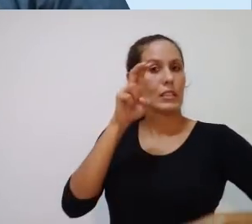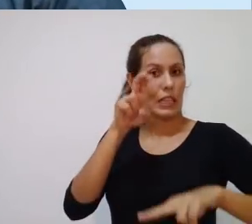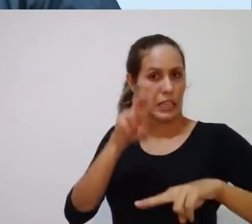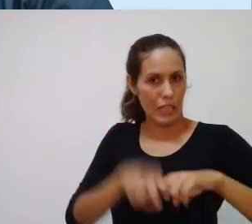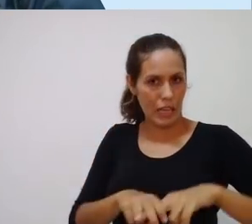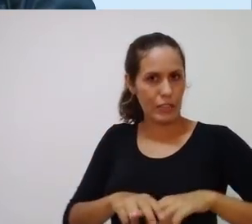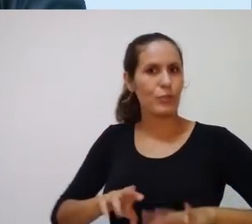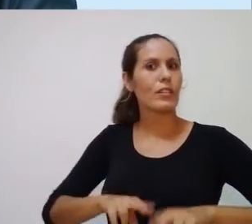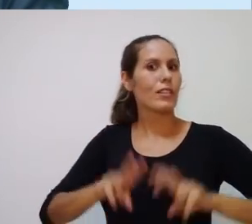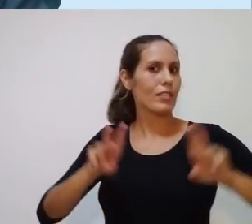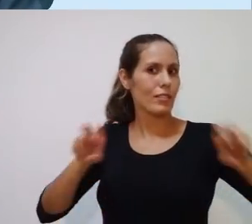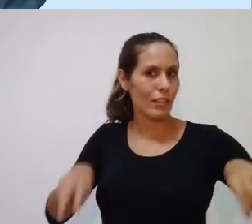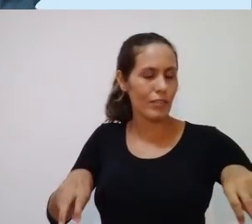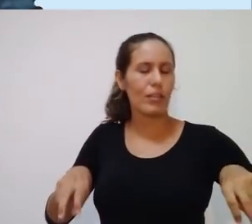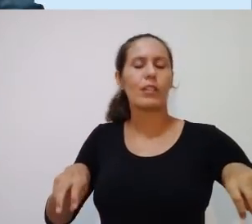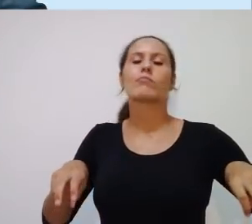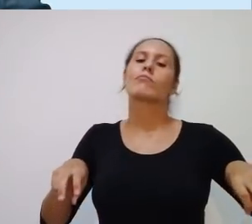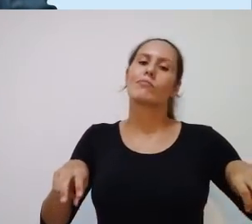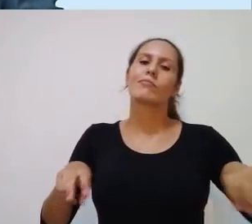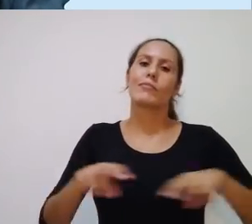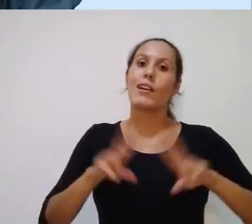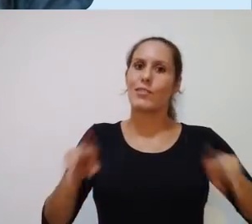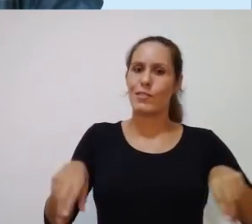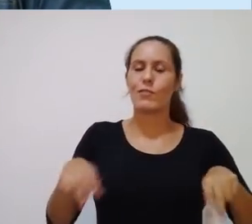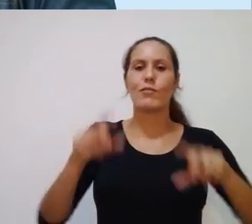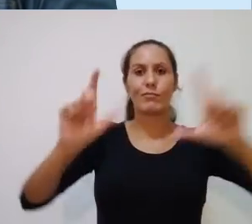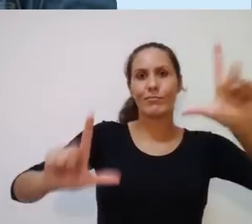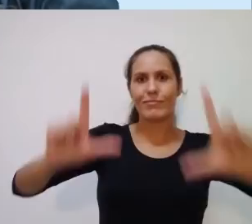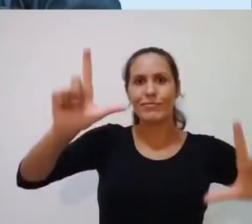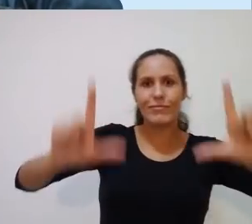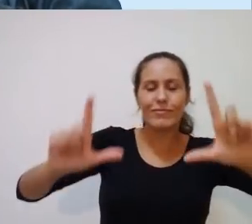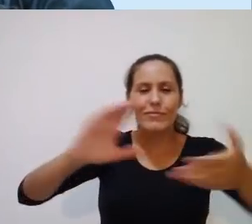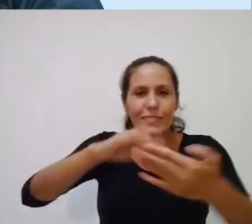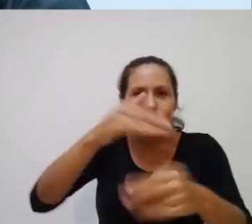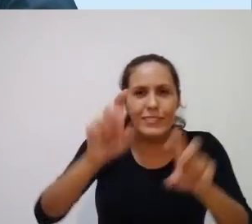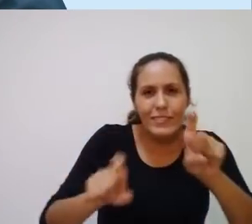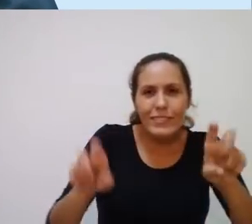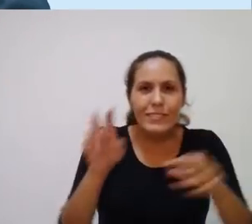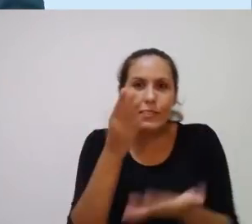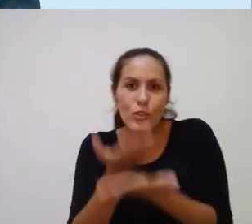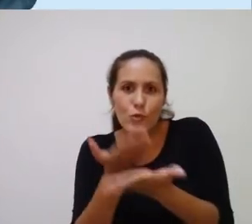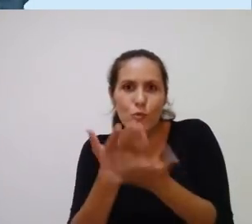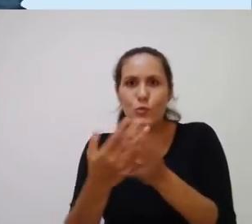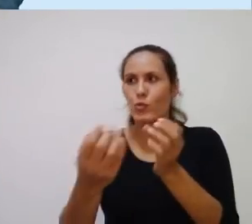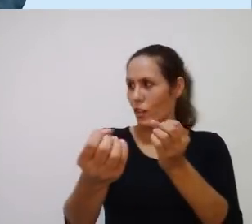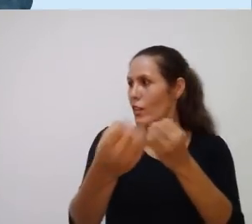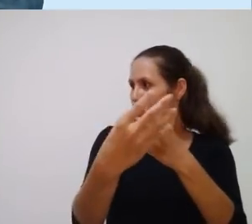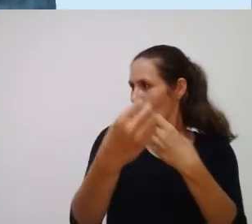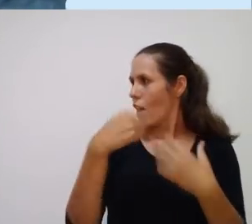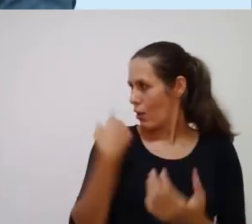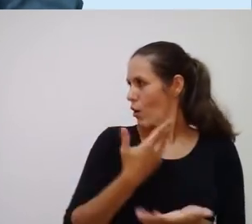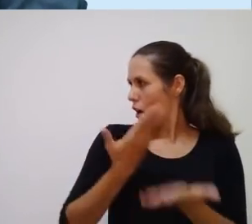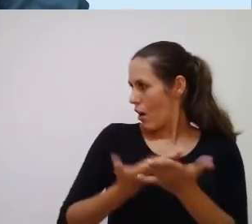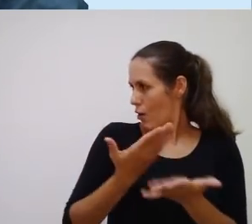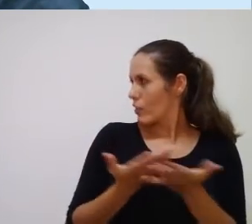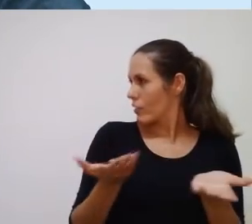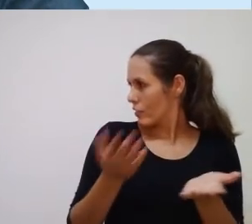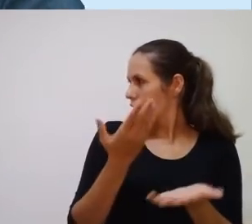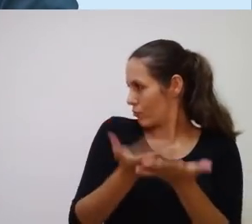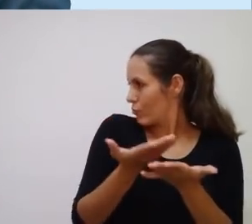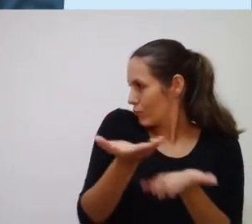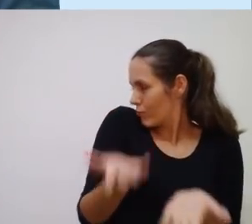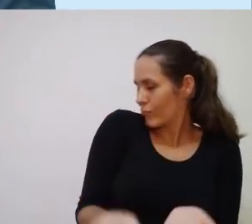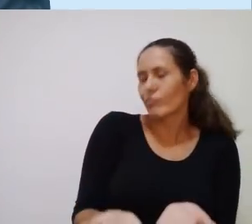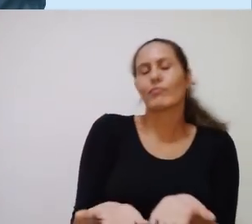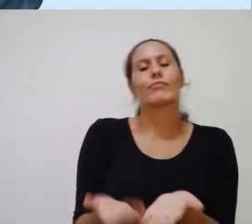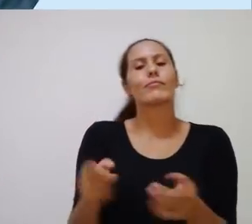sofá, diante lá da sua telinha do computador, estudando essa nossa aula, esse nosso bate-papo, e com você,